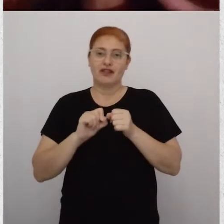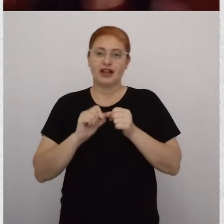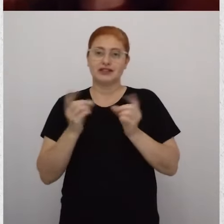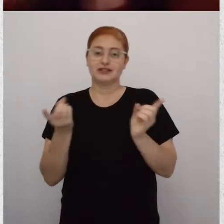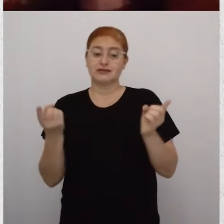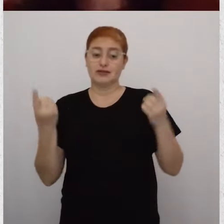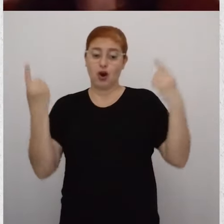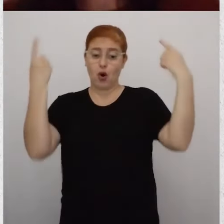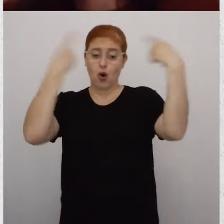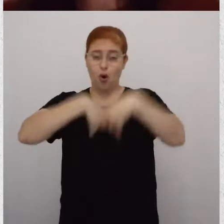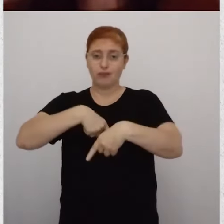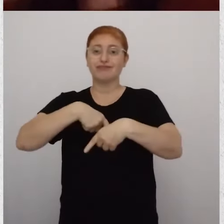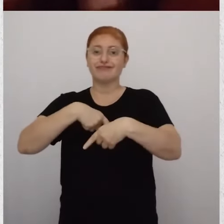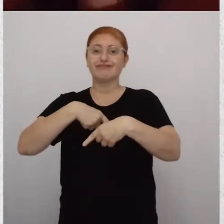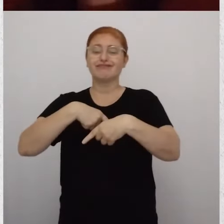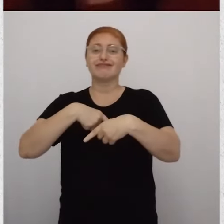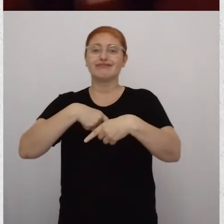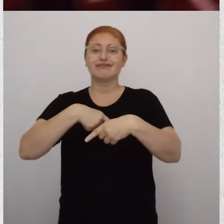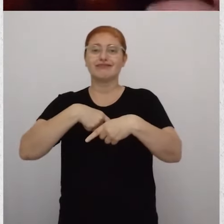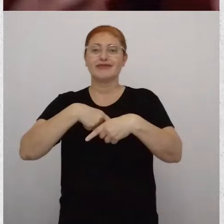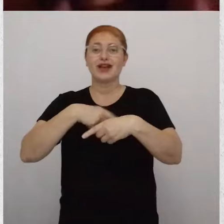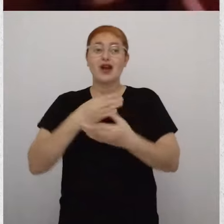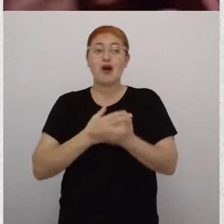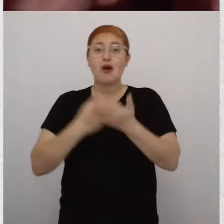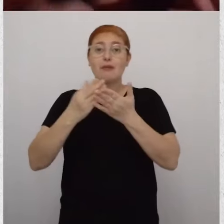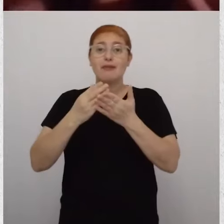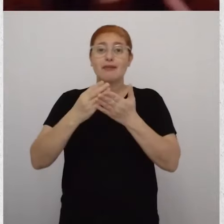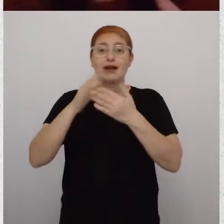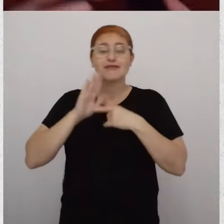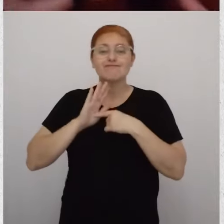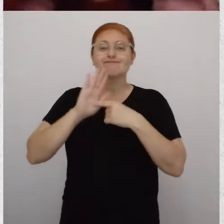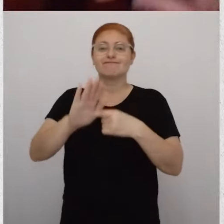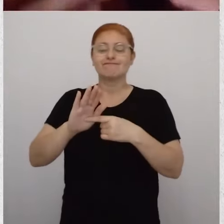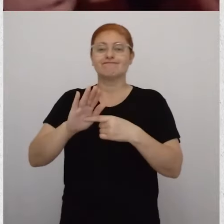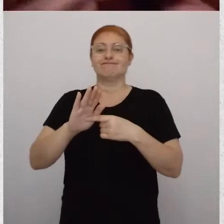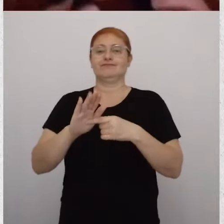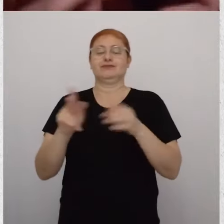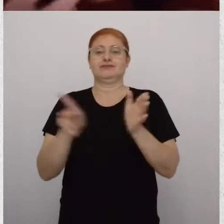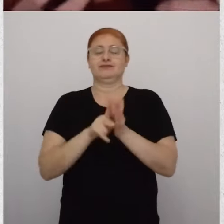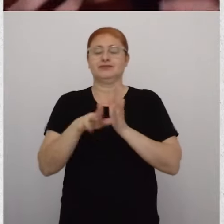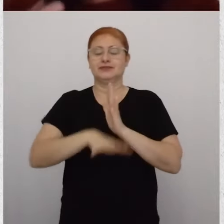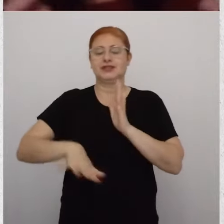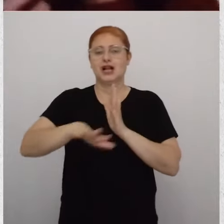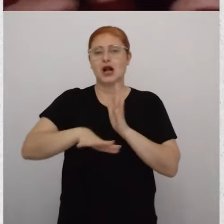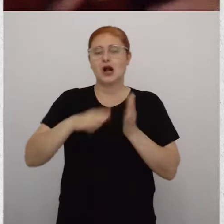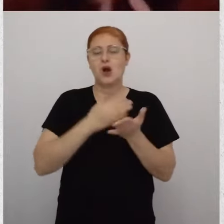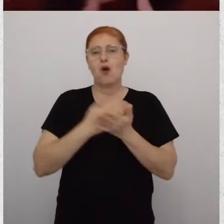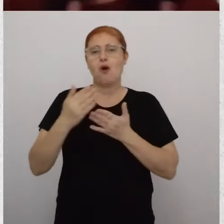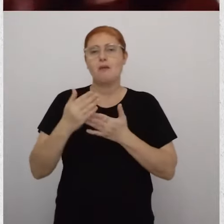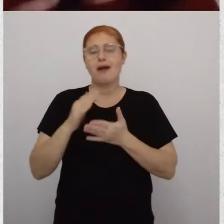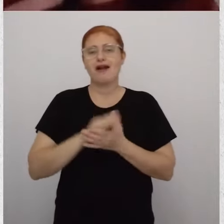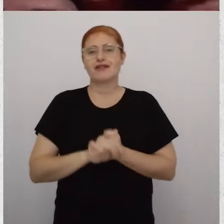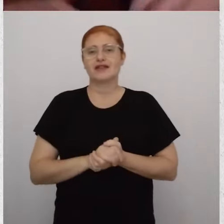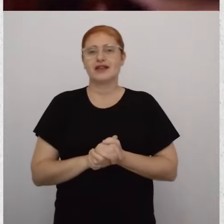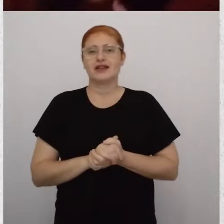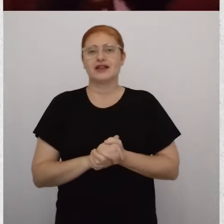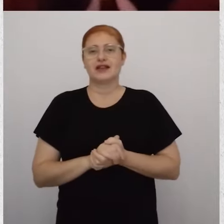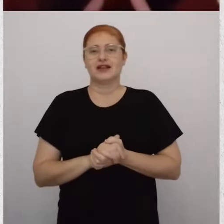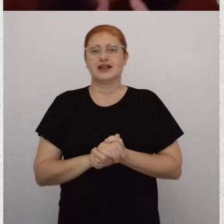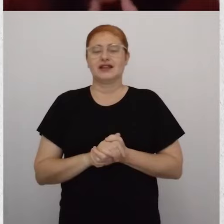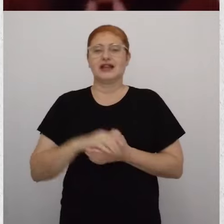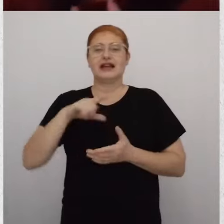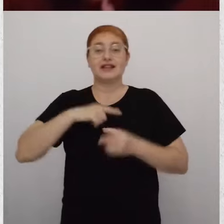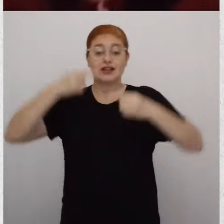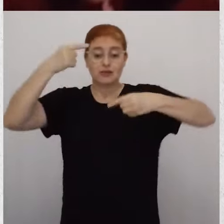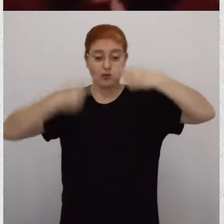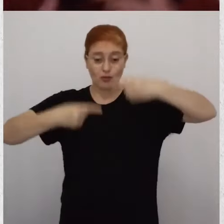antagonismos internos fiquem cada vez mais visíveis. O próprio campo começa a é isso, aquilo que é disputa